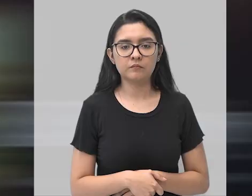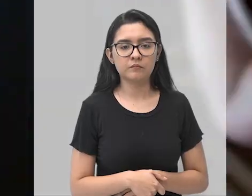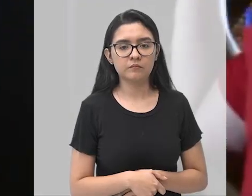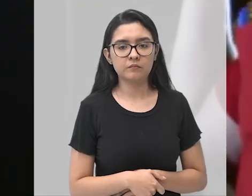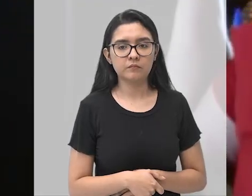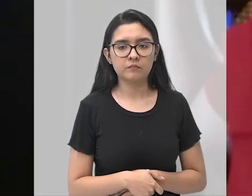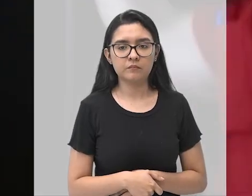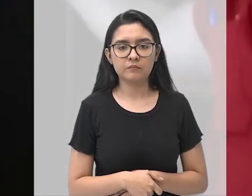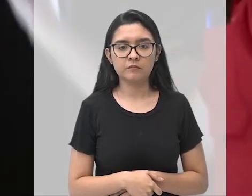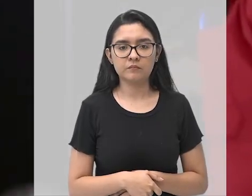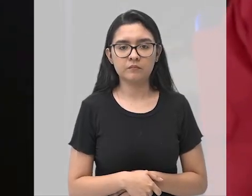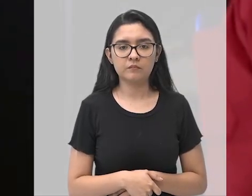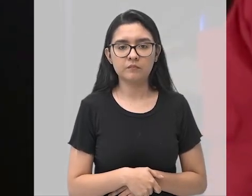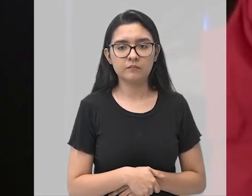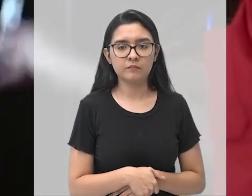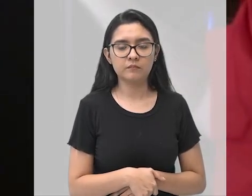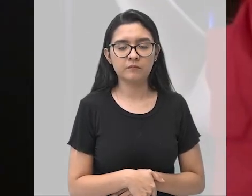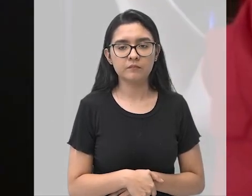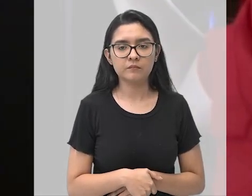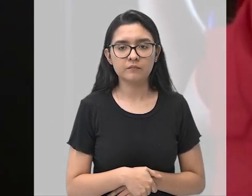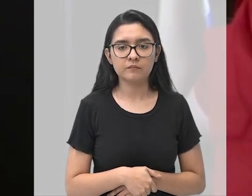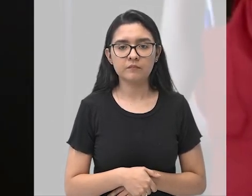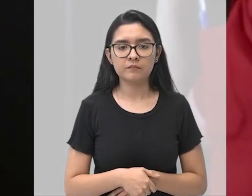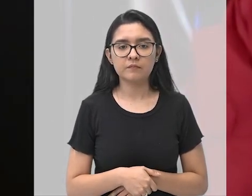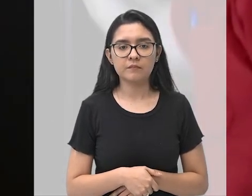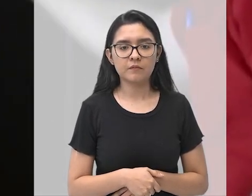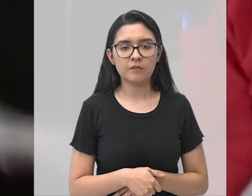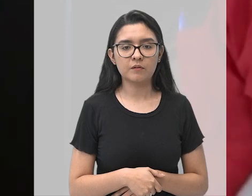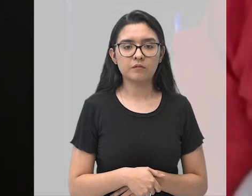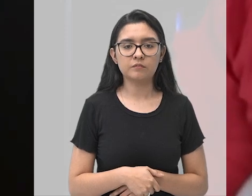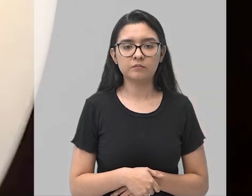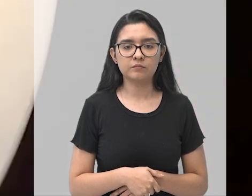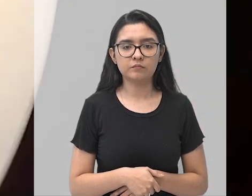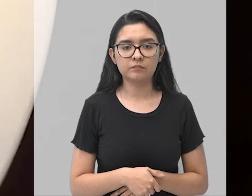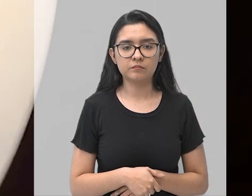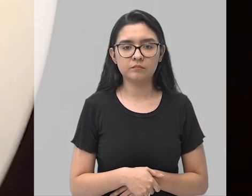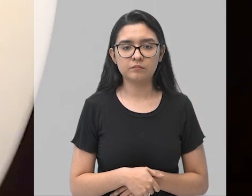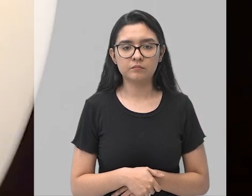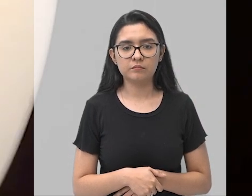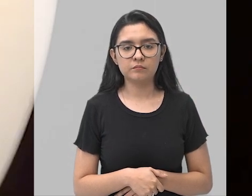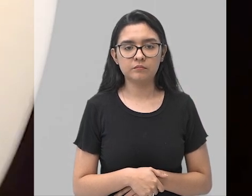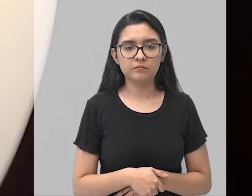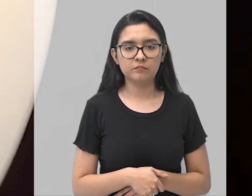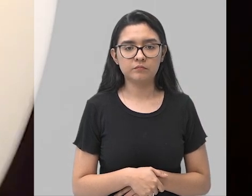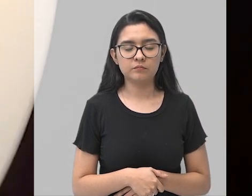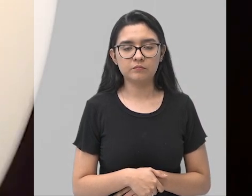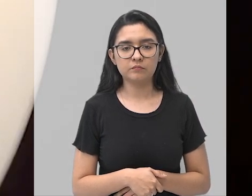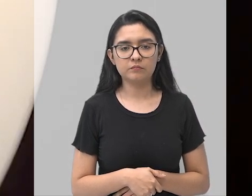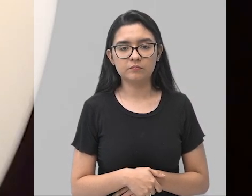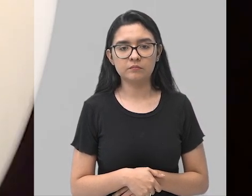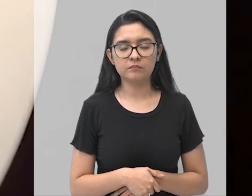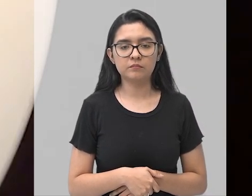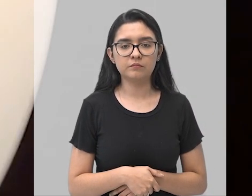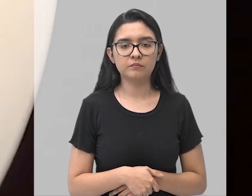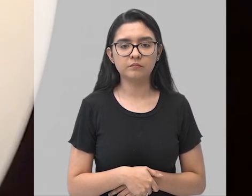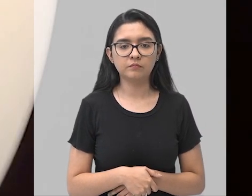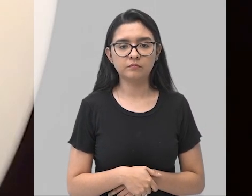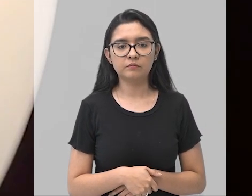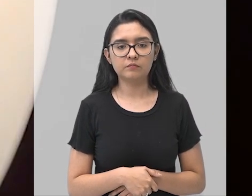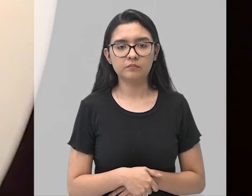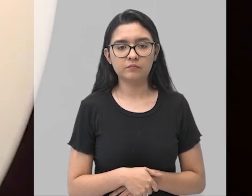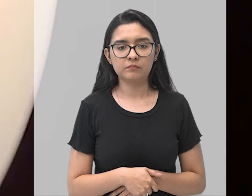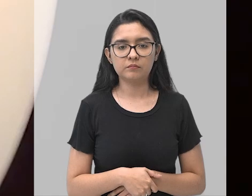instrumentos apropriados para cada modalidade. Então, pela aquela imagem que vocês viram ali